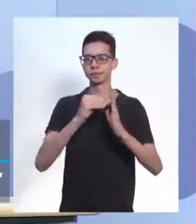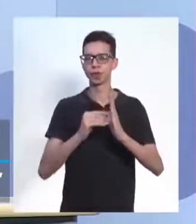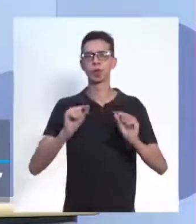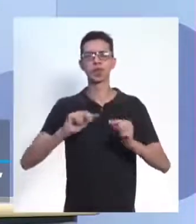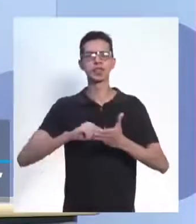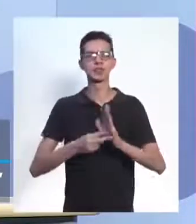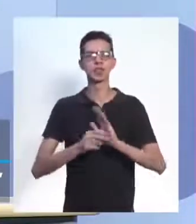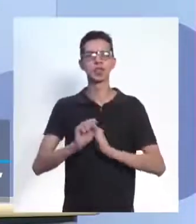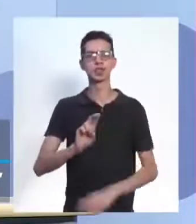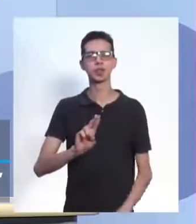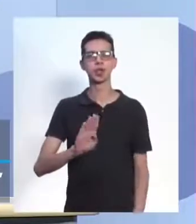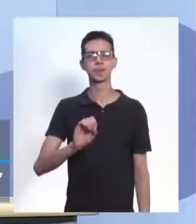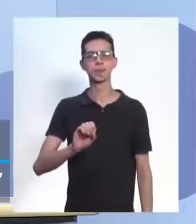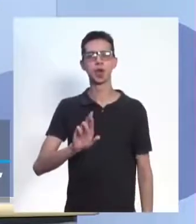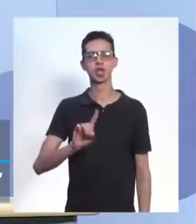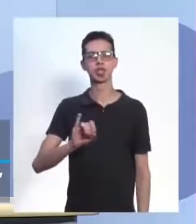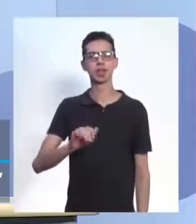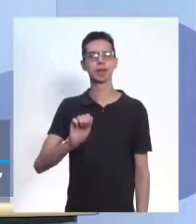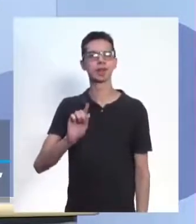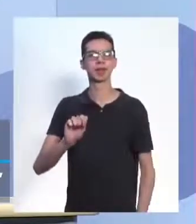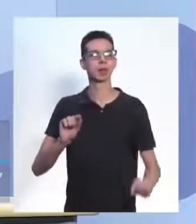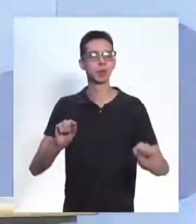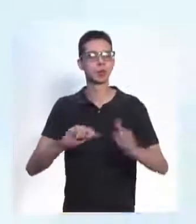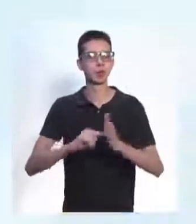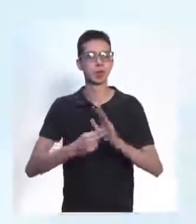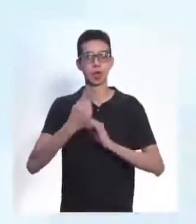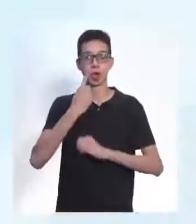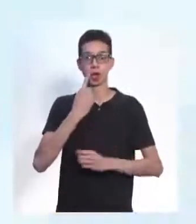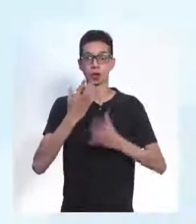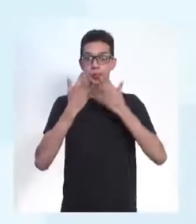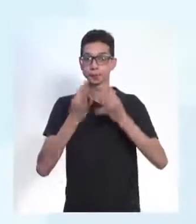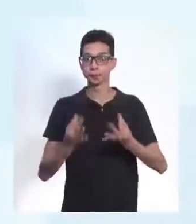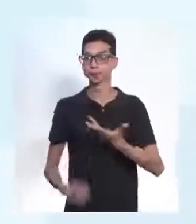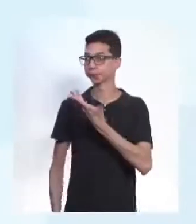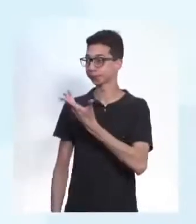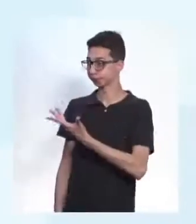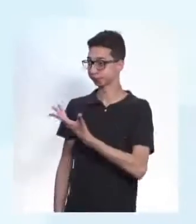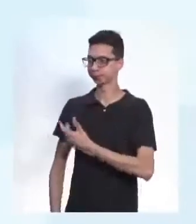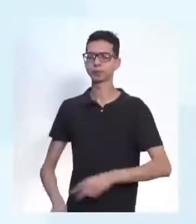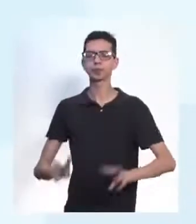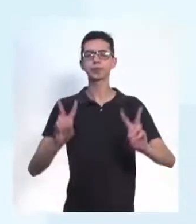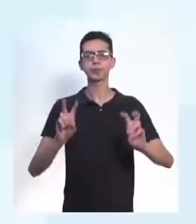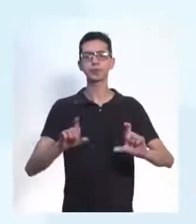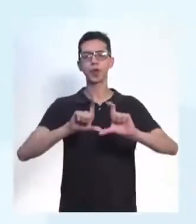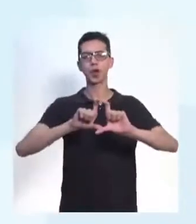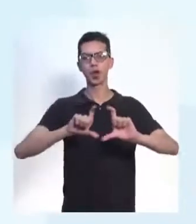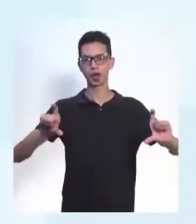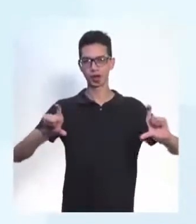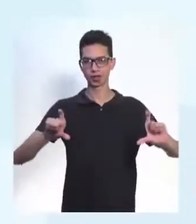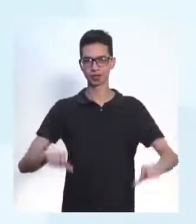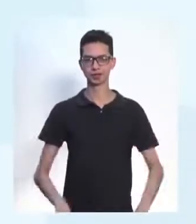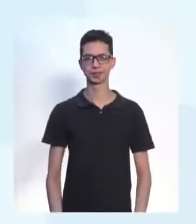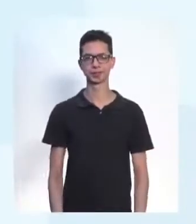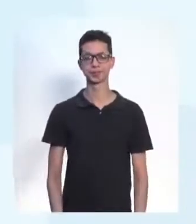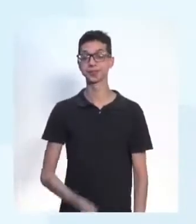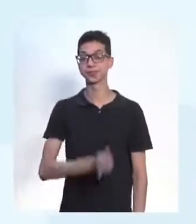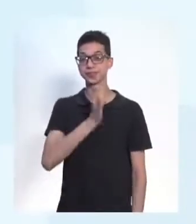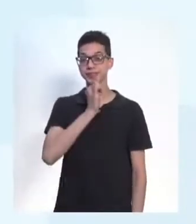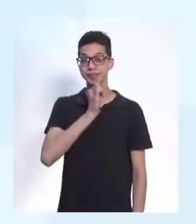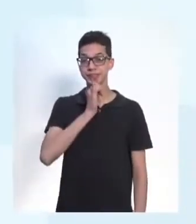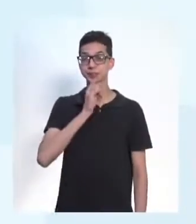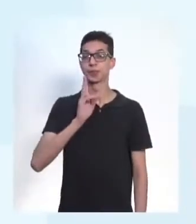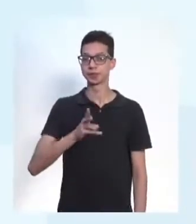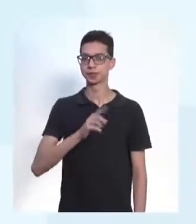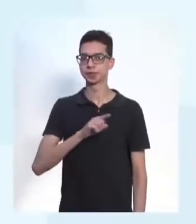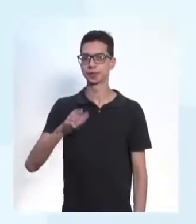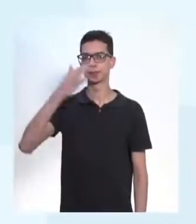subordinada. E presta atenção na tela. As orações subordinadas, ela é assim, gente. A gente sempre tem que